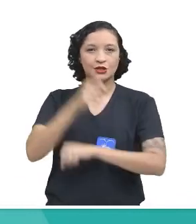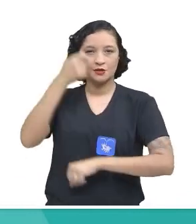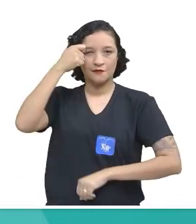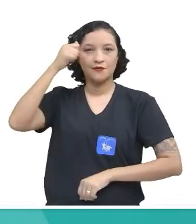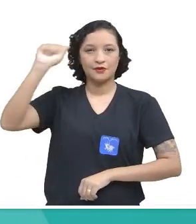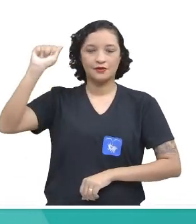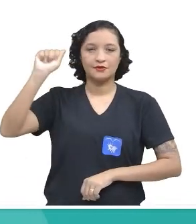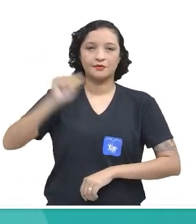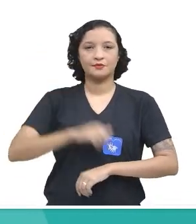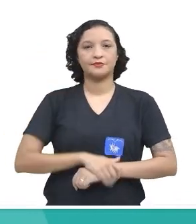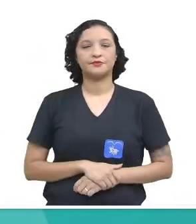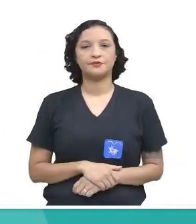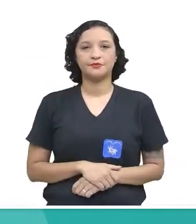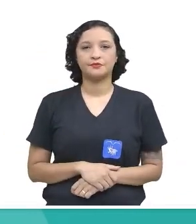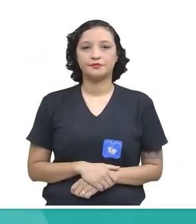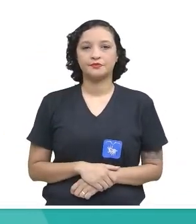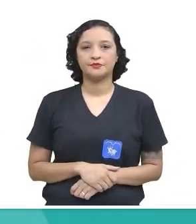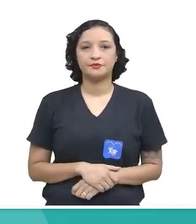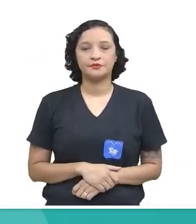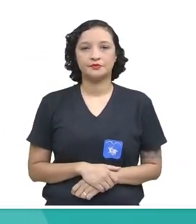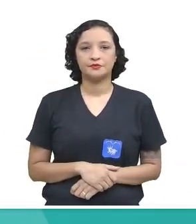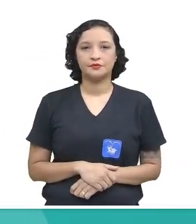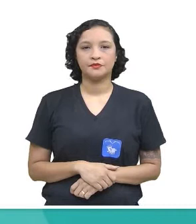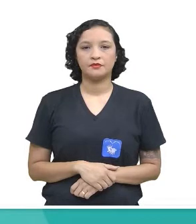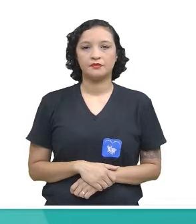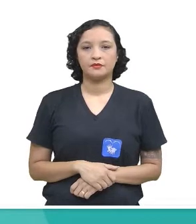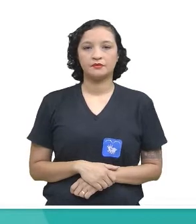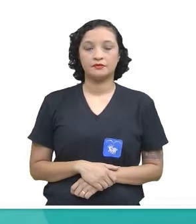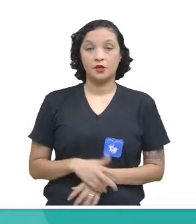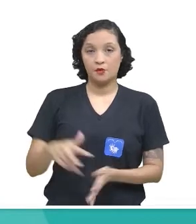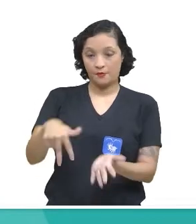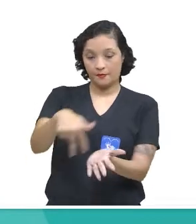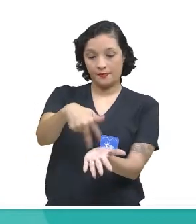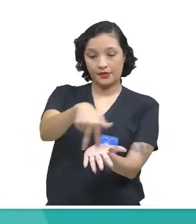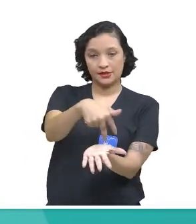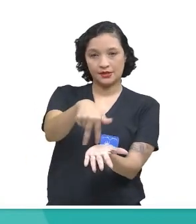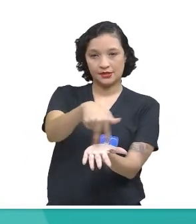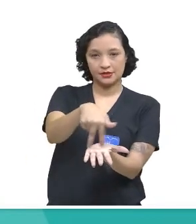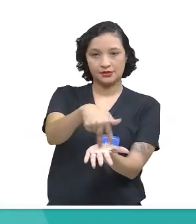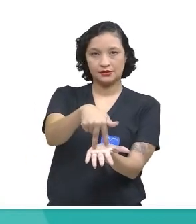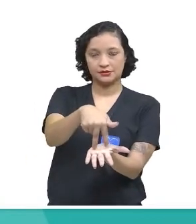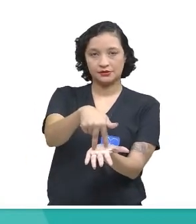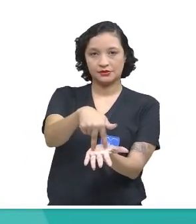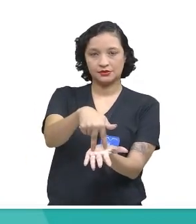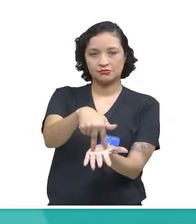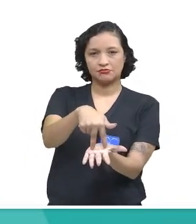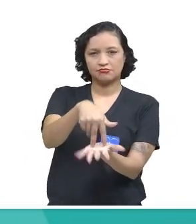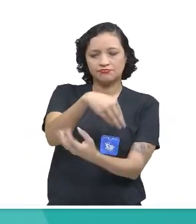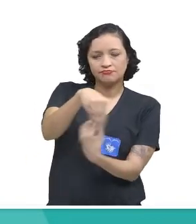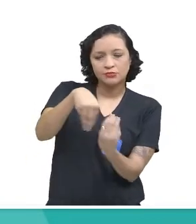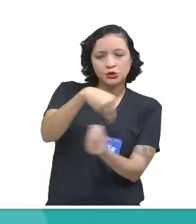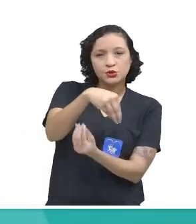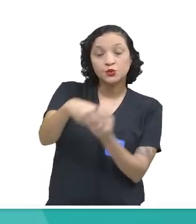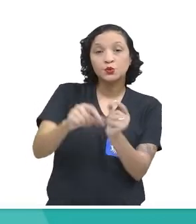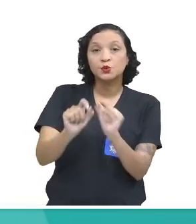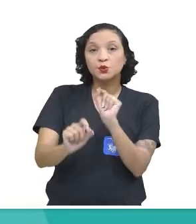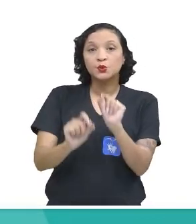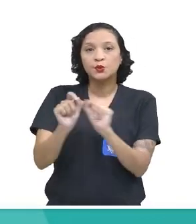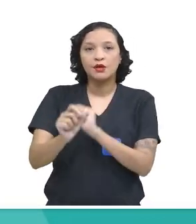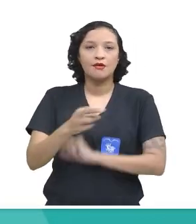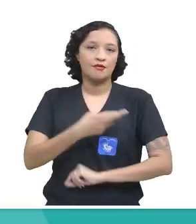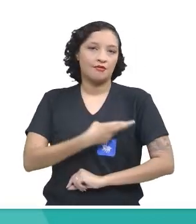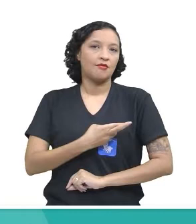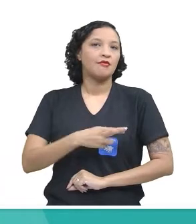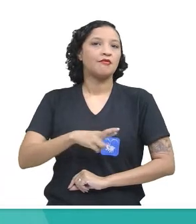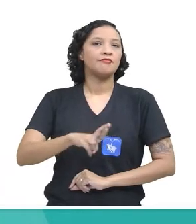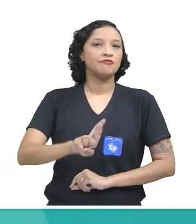africana. Trata-se de uma dança que também mistura a questão da devoção